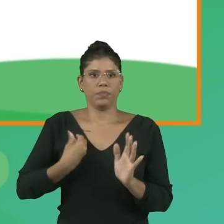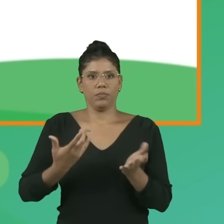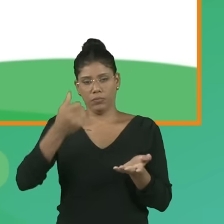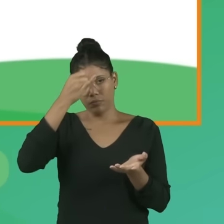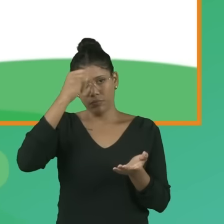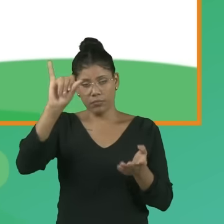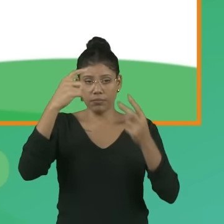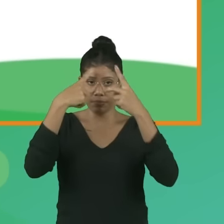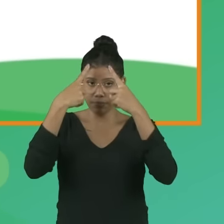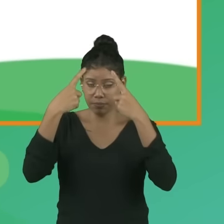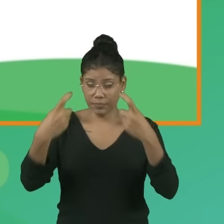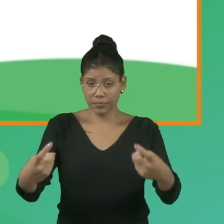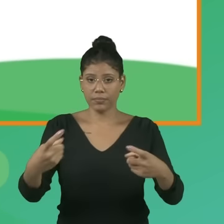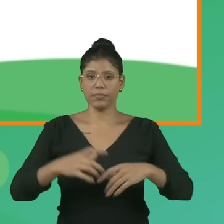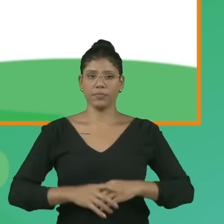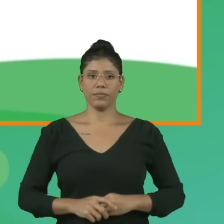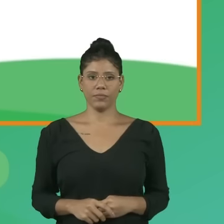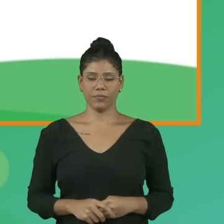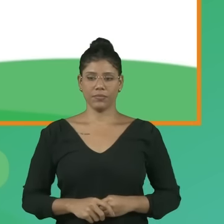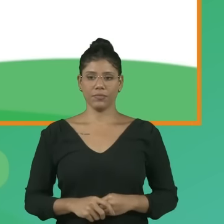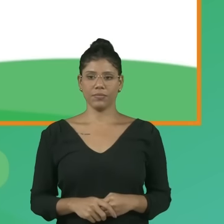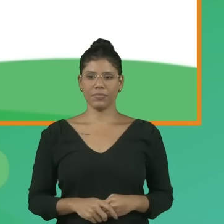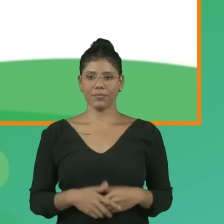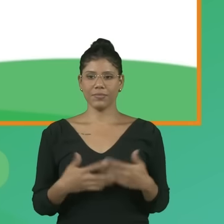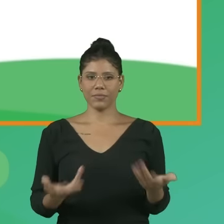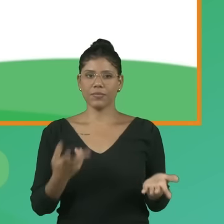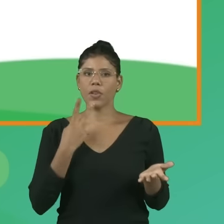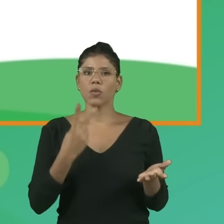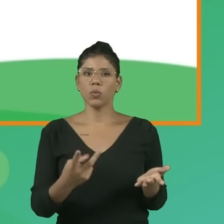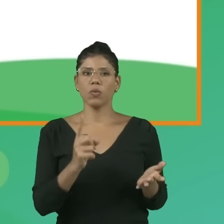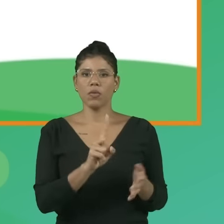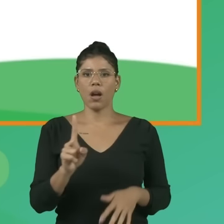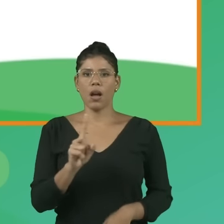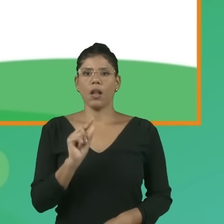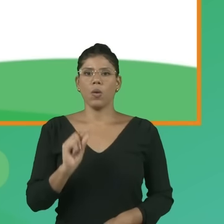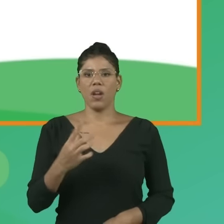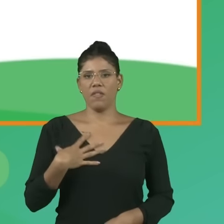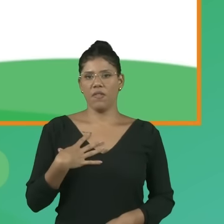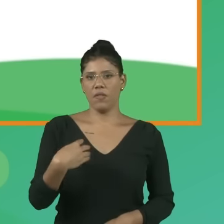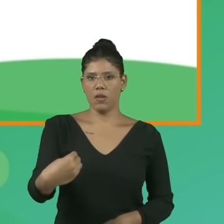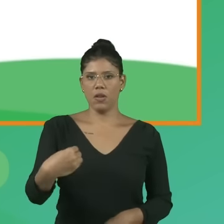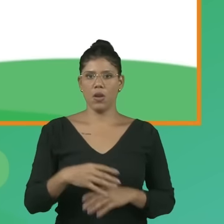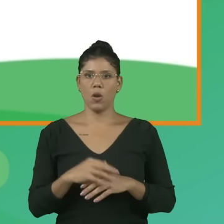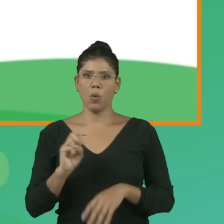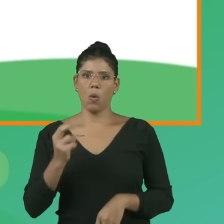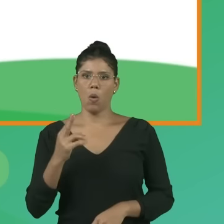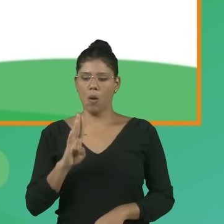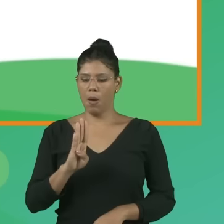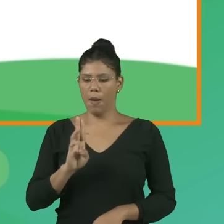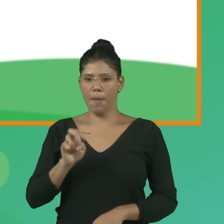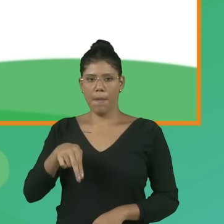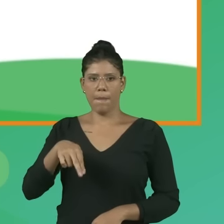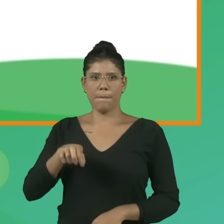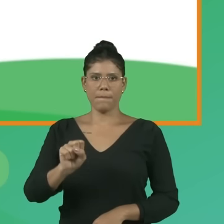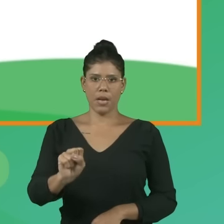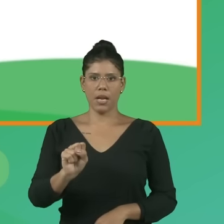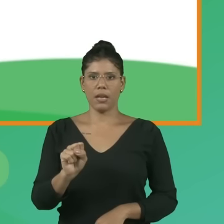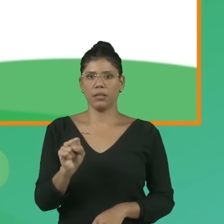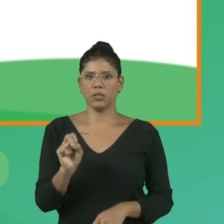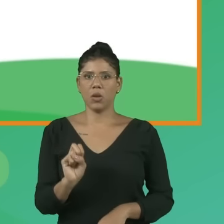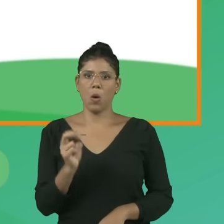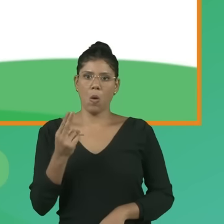vítimas desse tipo de violência, não fala em momento nenhum de integridade de filhos ou de partilha de bens e muito menos de moralidade.